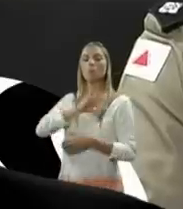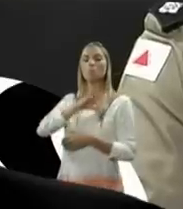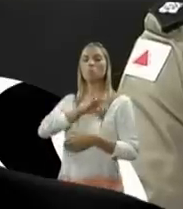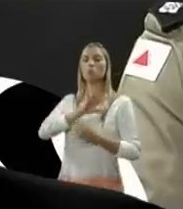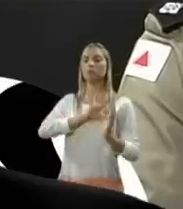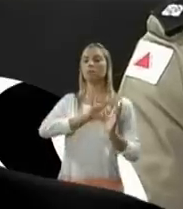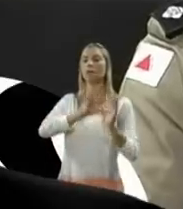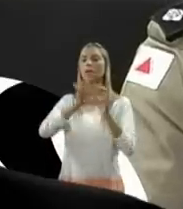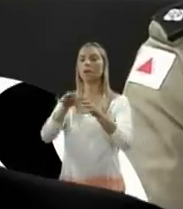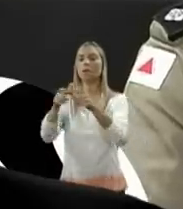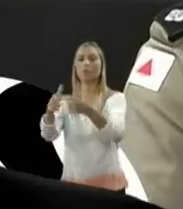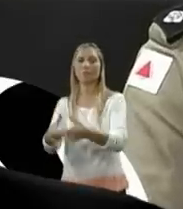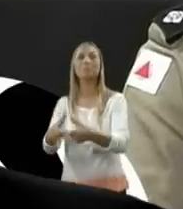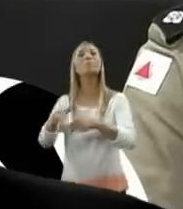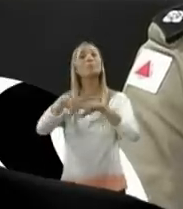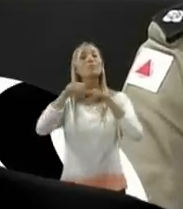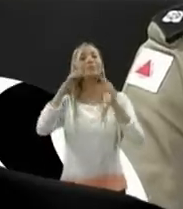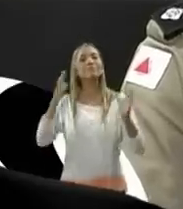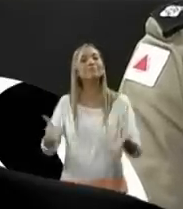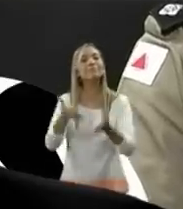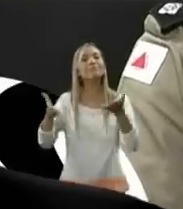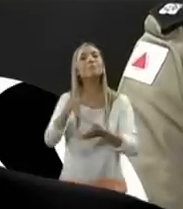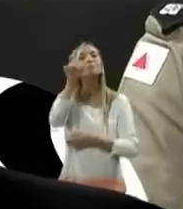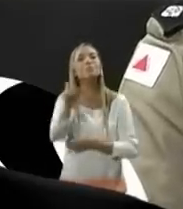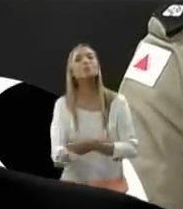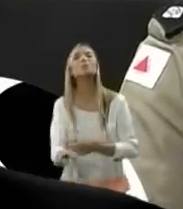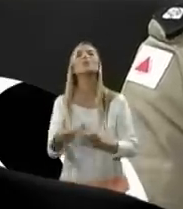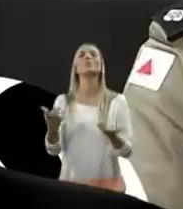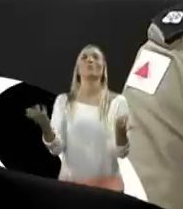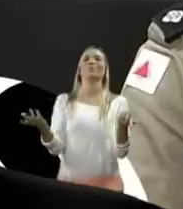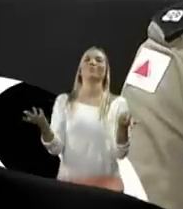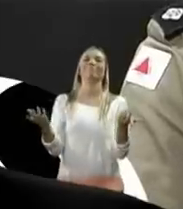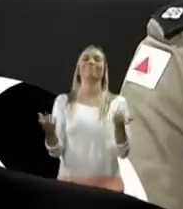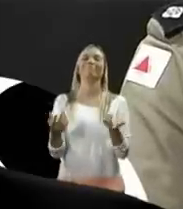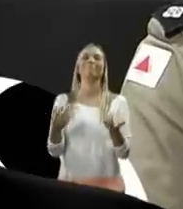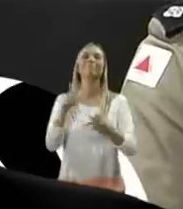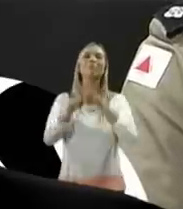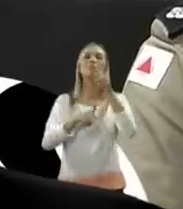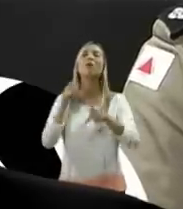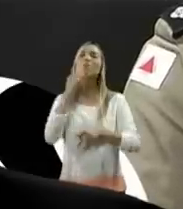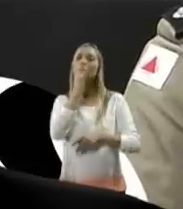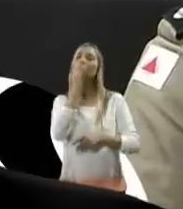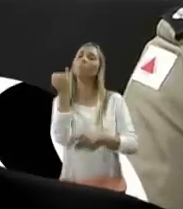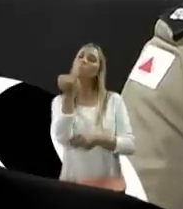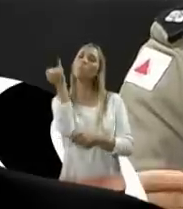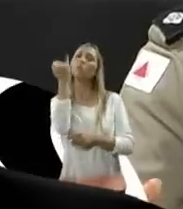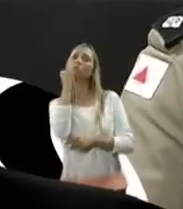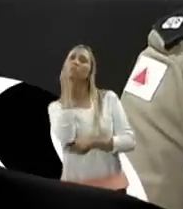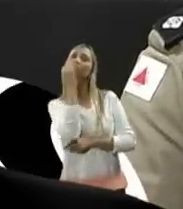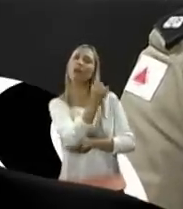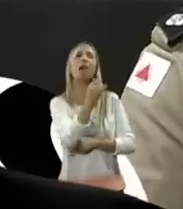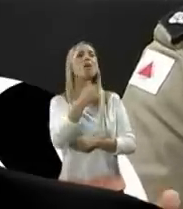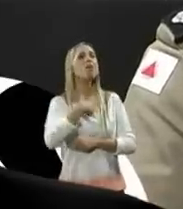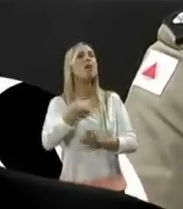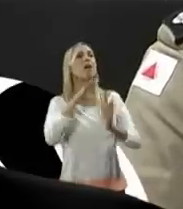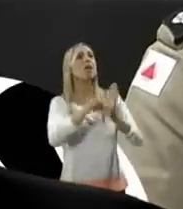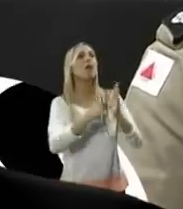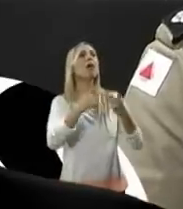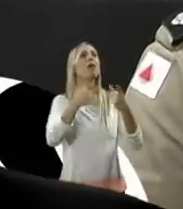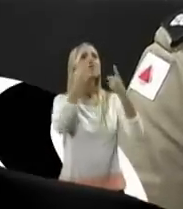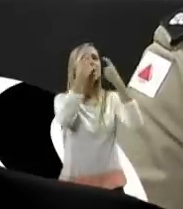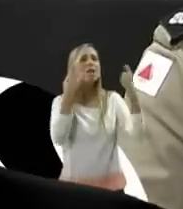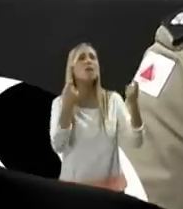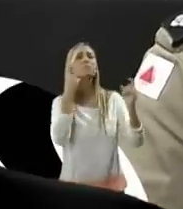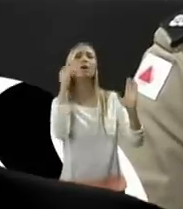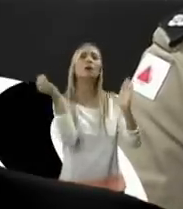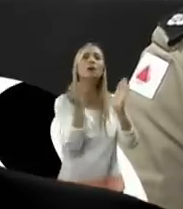Então, por isso que a gente incentiva a comunidade a fazer o registro do BO, né? Pode ser um registro posterior, pode ser imediato, mas